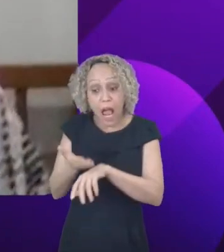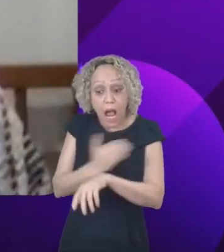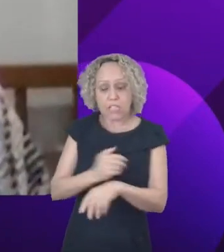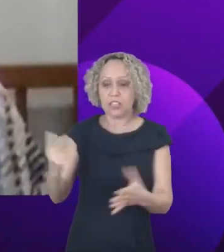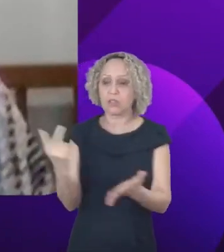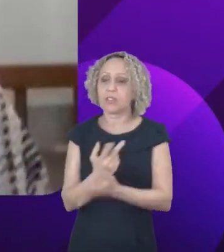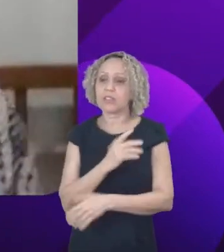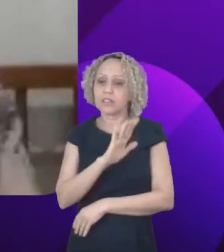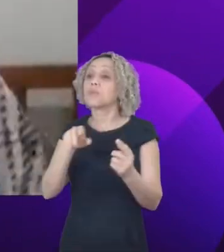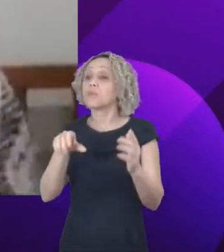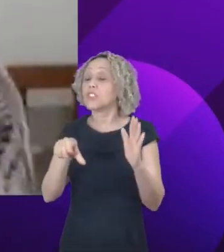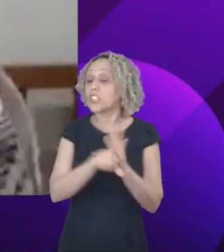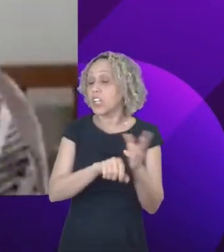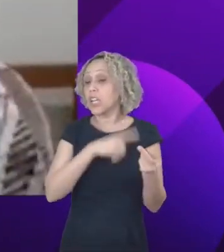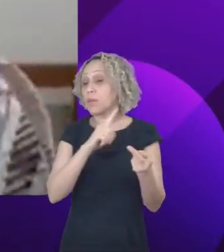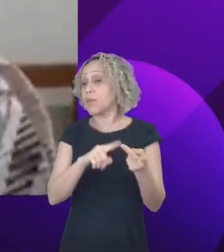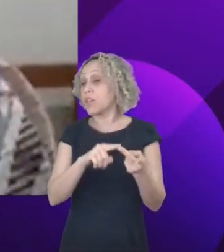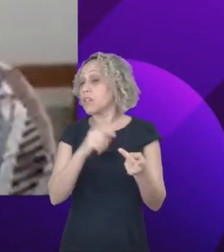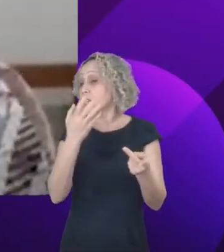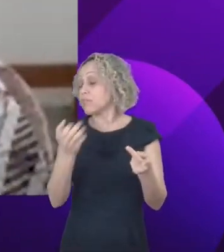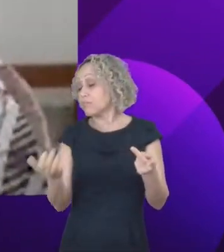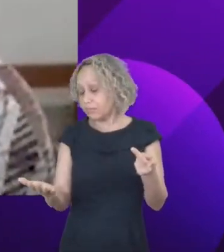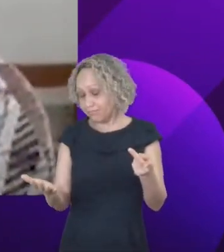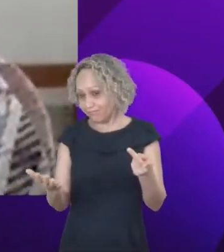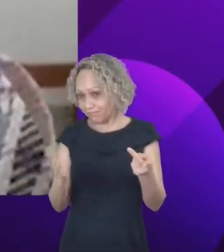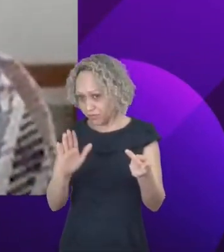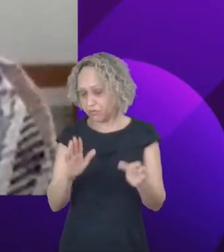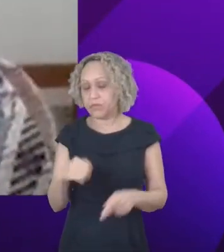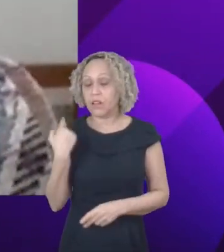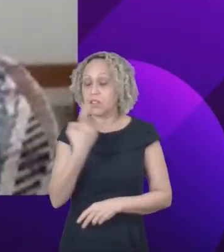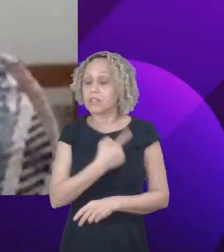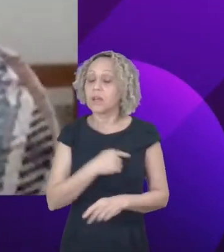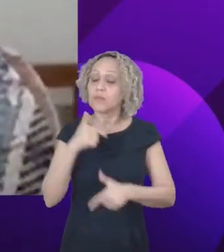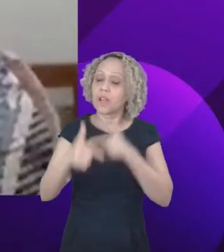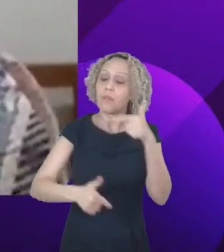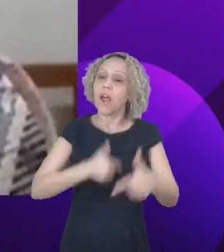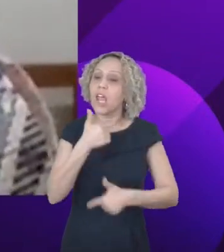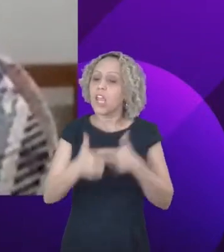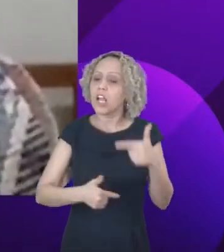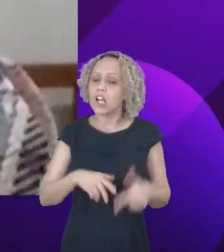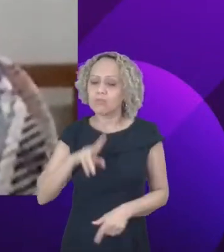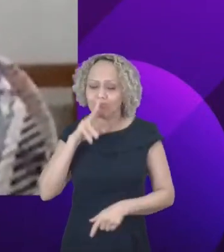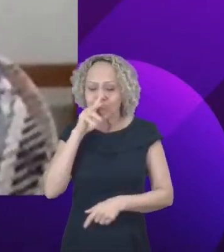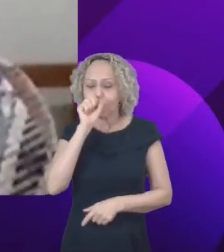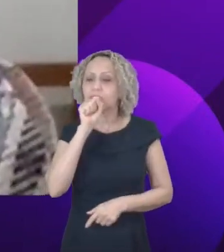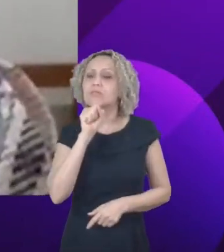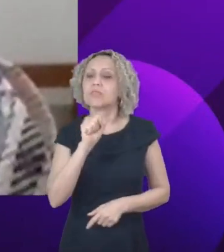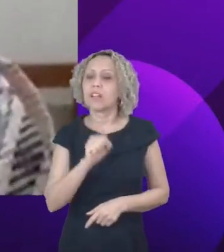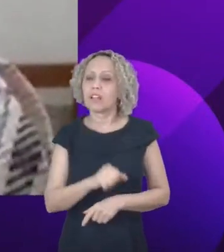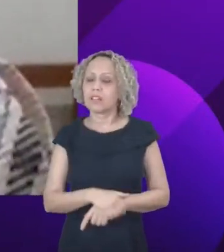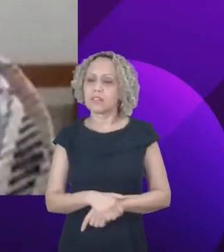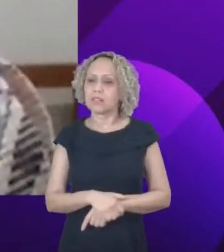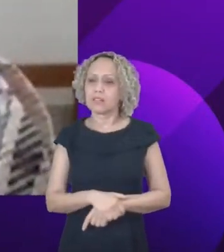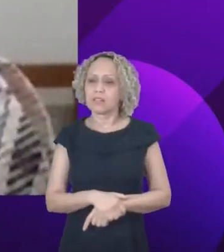processo de implementação. Com a educação, nós estamos trabalhando fortemente no sentido de